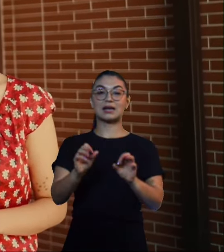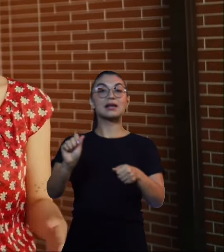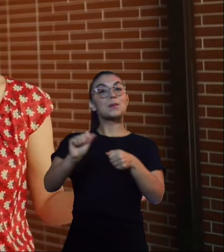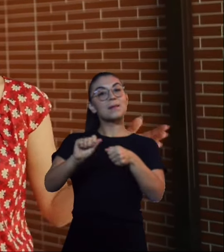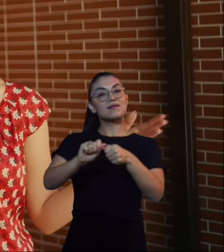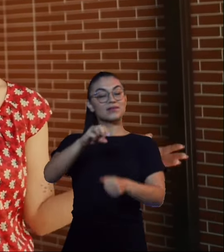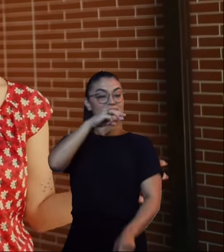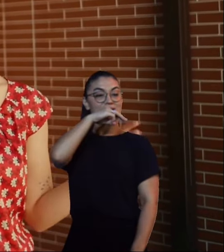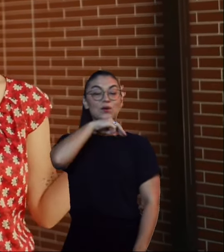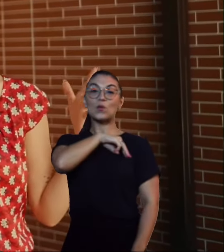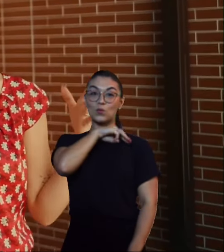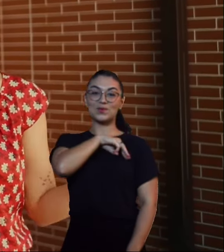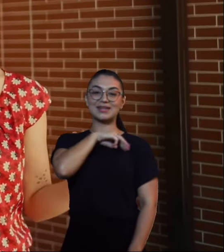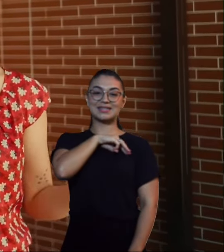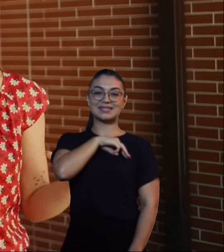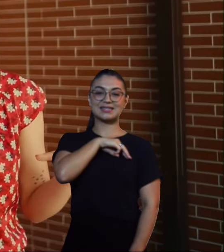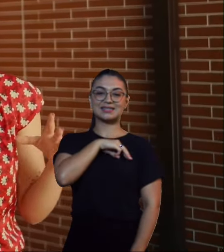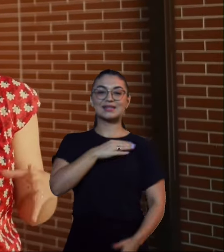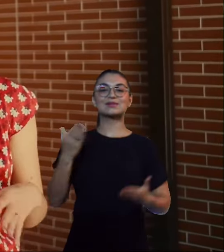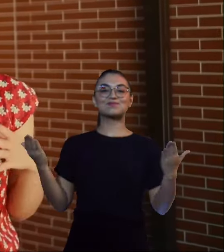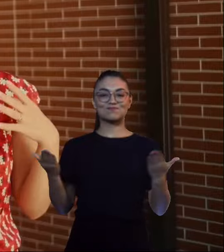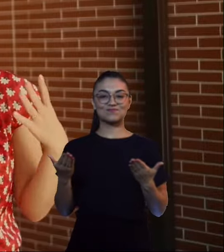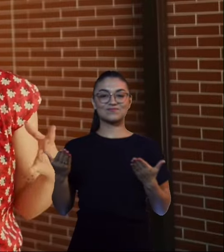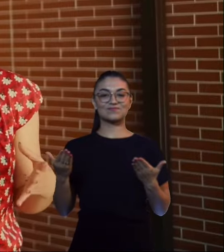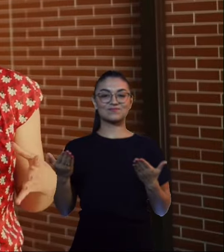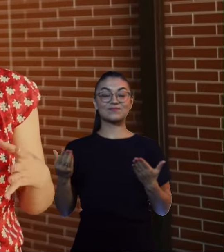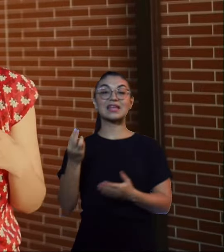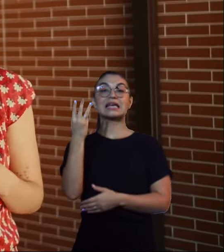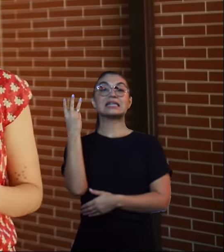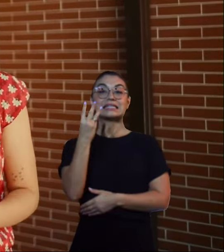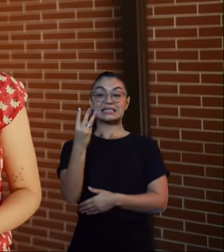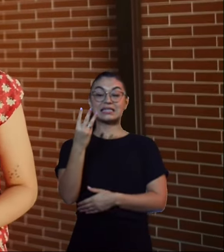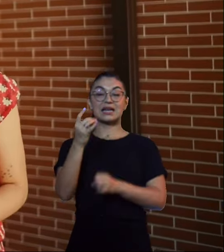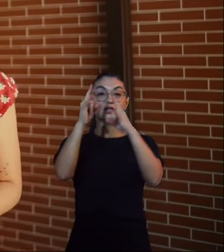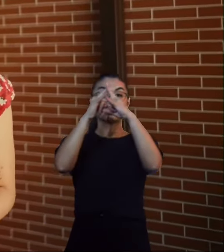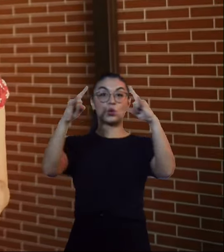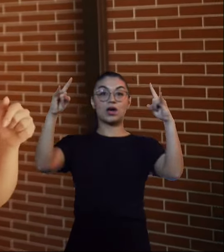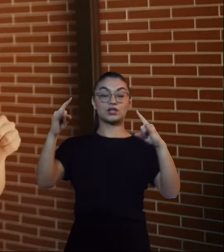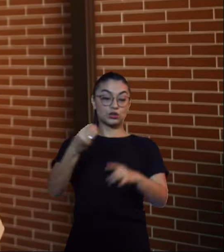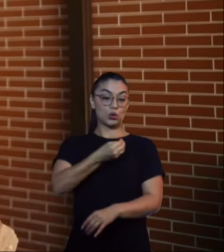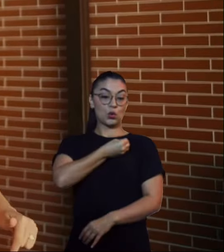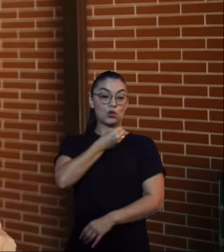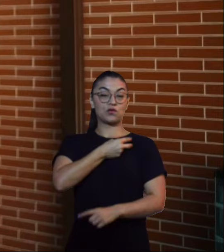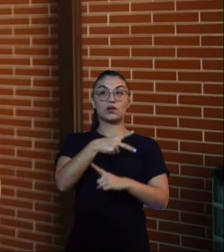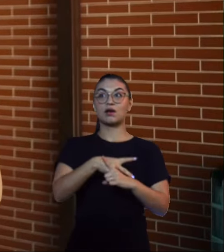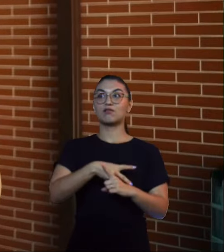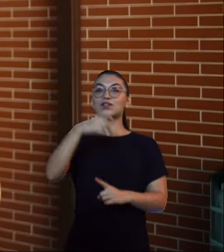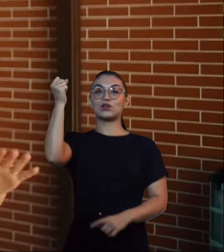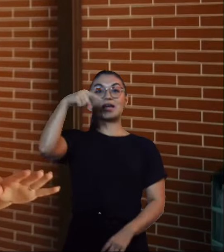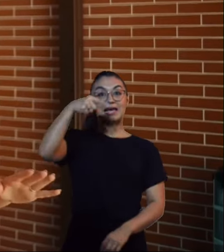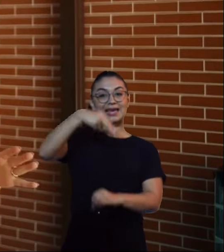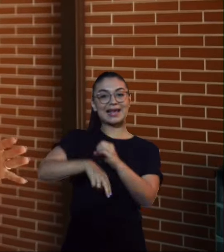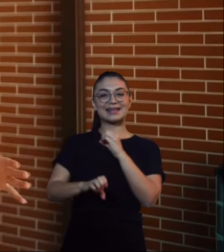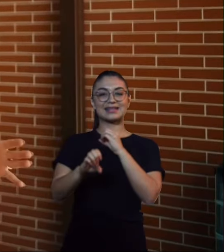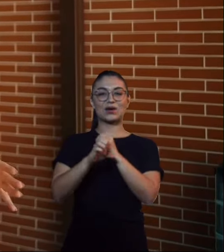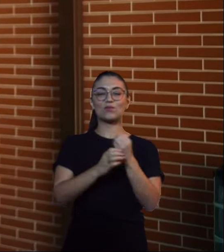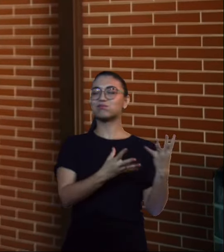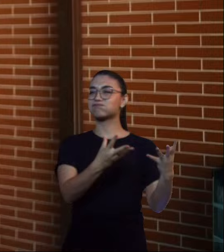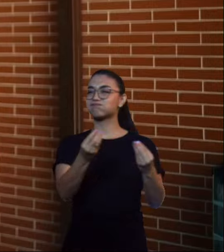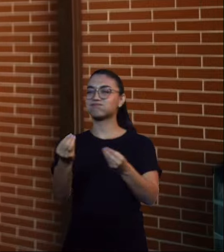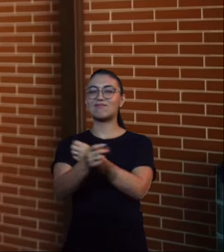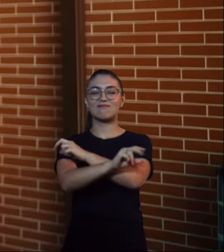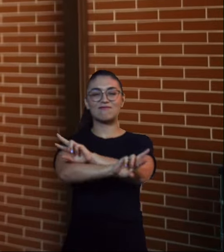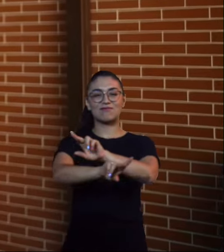a cada um. Exatamente, e também a gente teve esse ano 3 edições do Retiro Vida Vitoriosa aqui da One, onde várias pessoas tiveram as